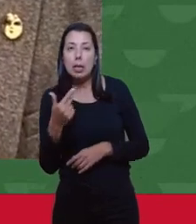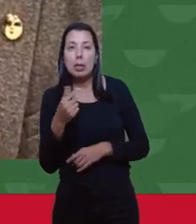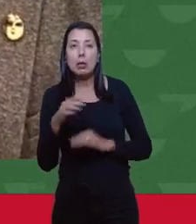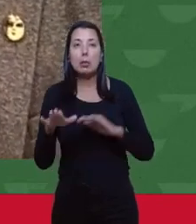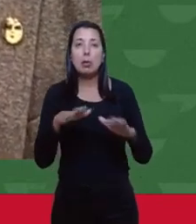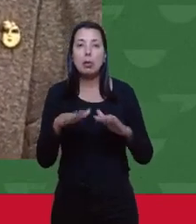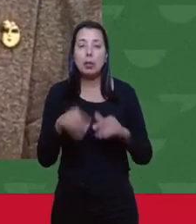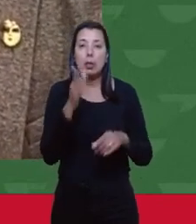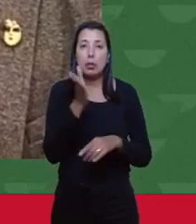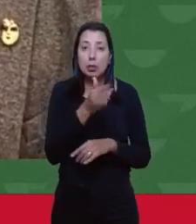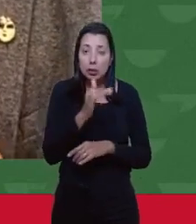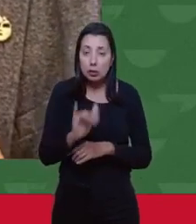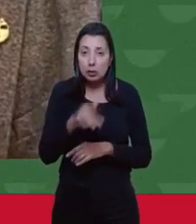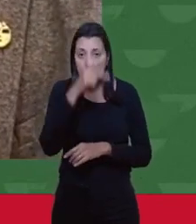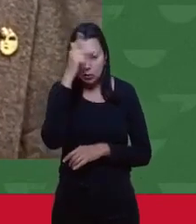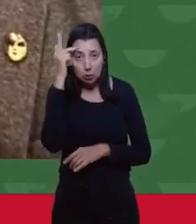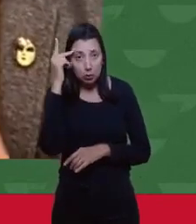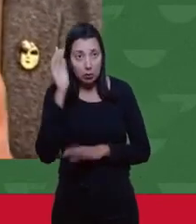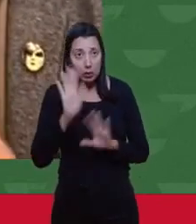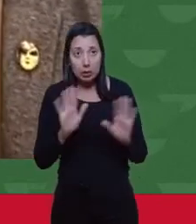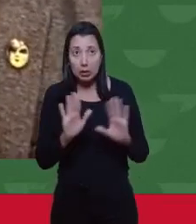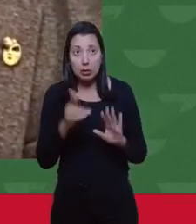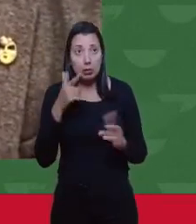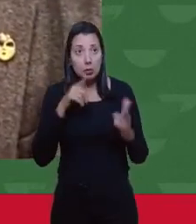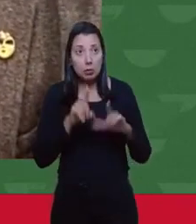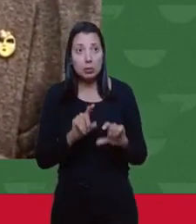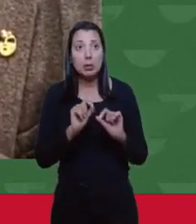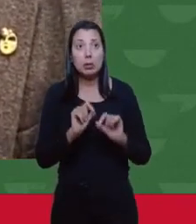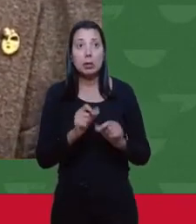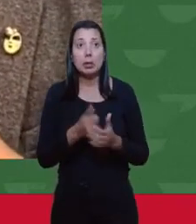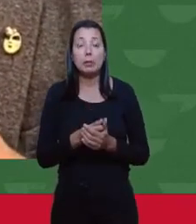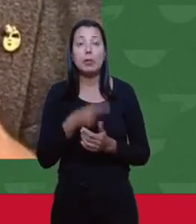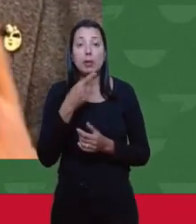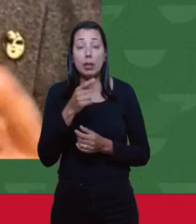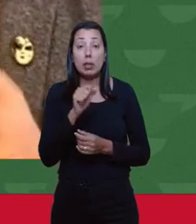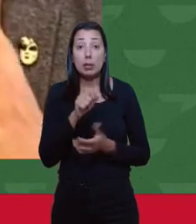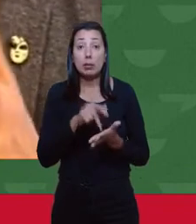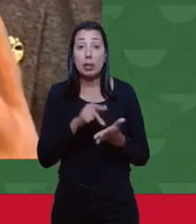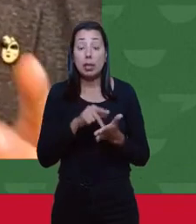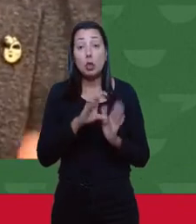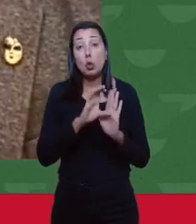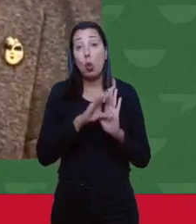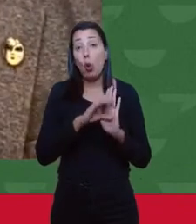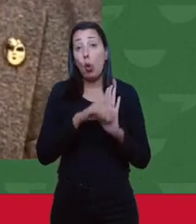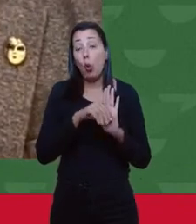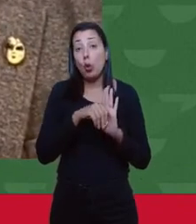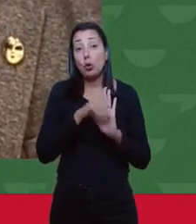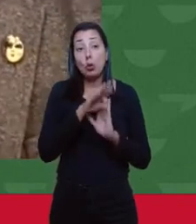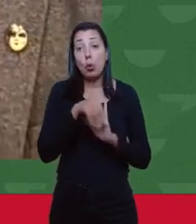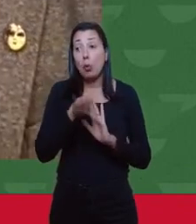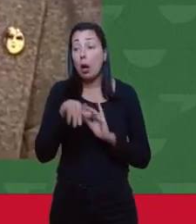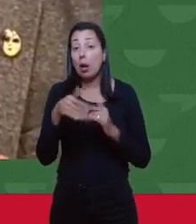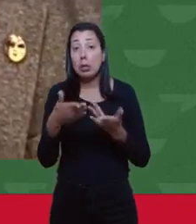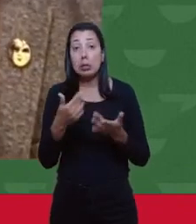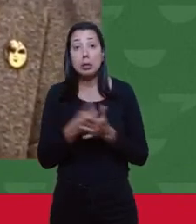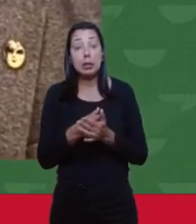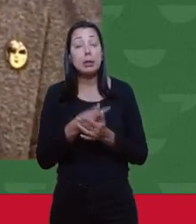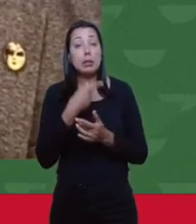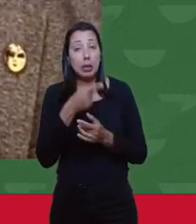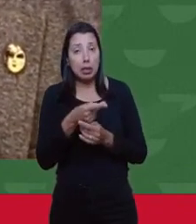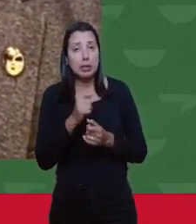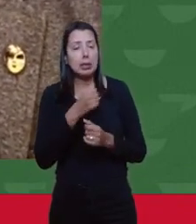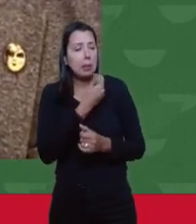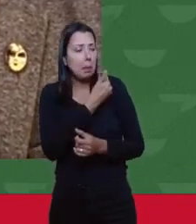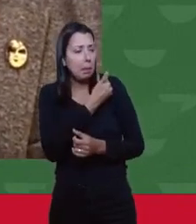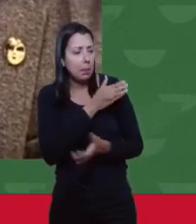movimento de cancelamento de pessoas que não conseguem dizer direito o código, partilhar direito o código. Olha, pode falar